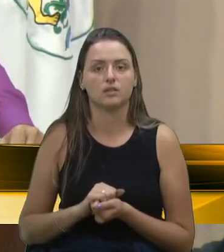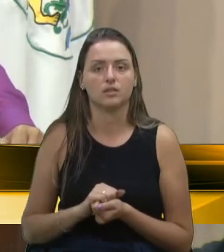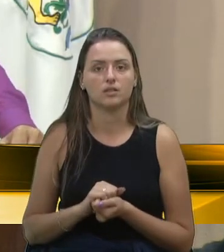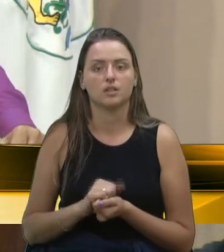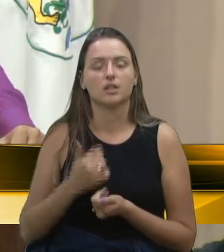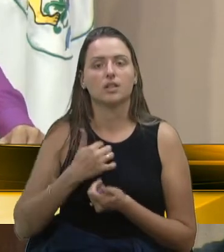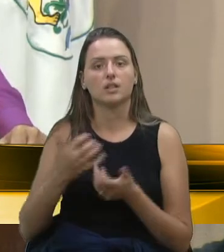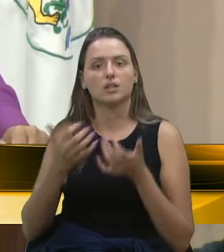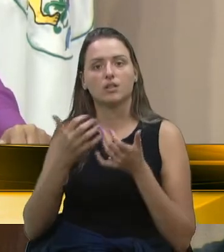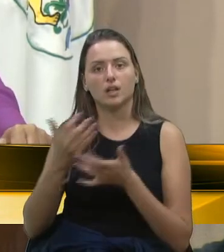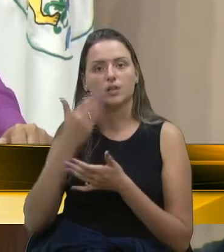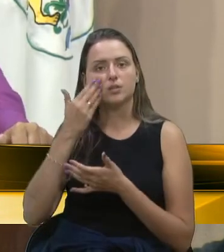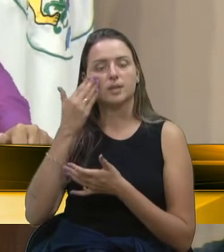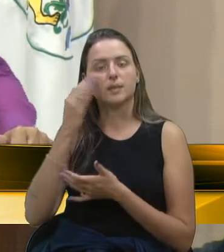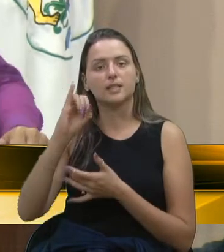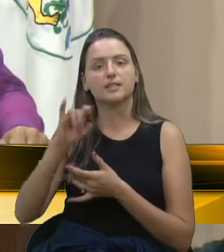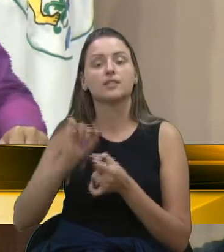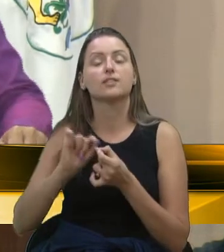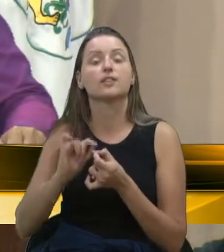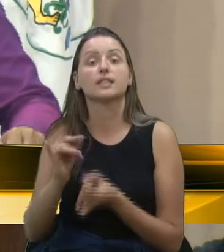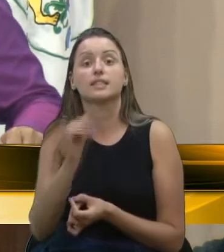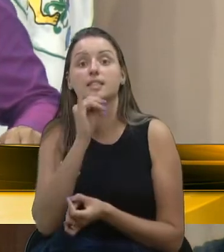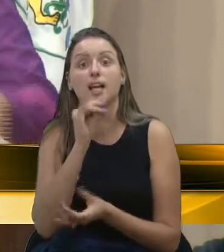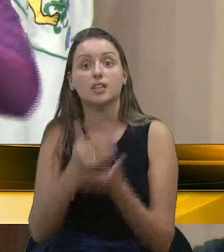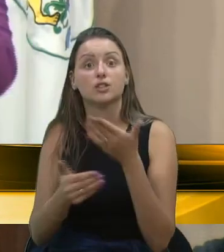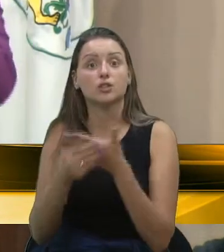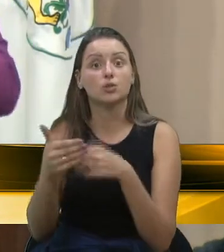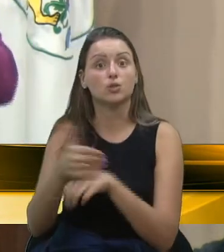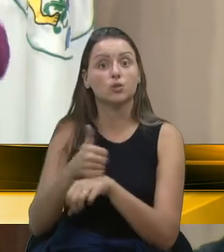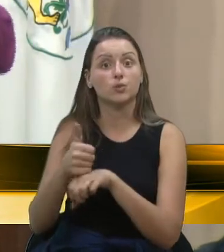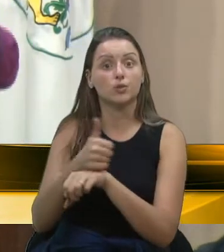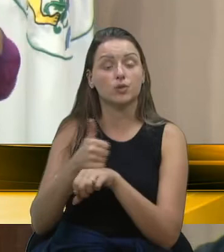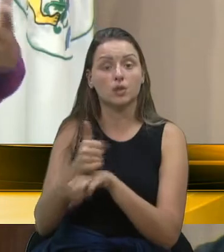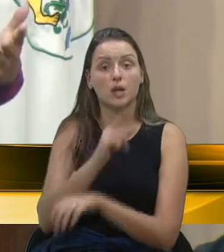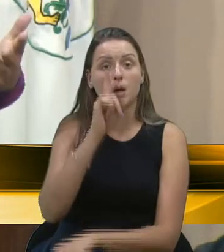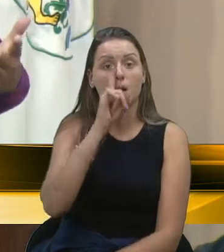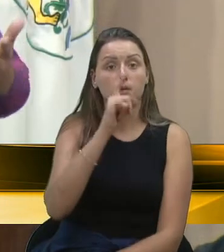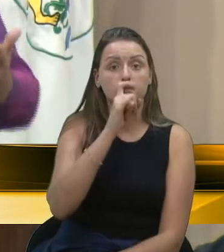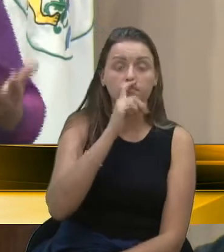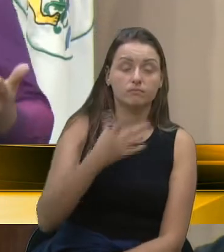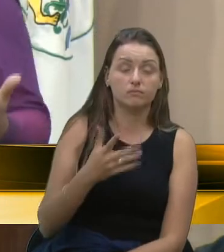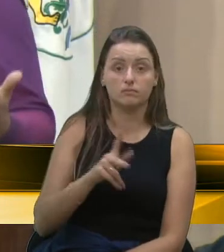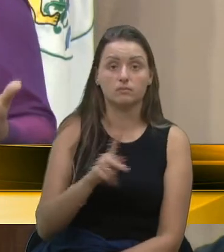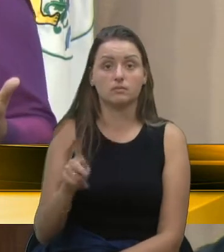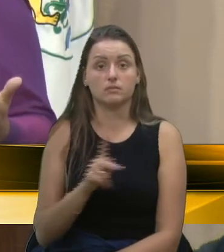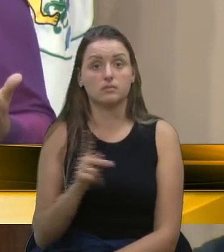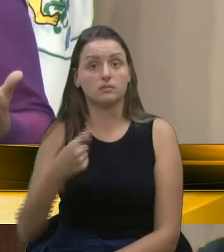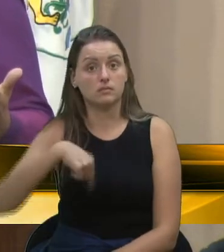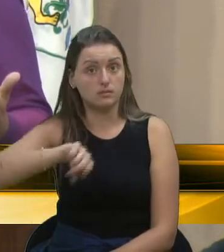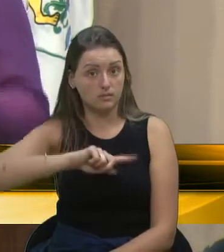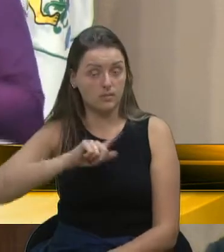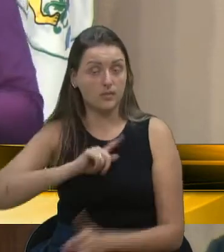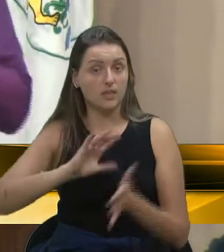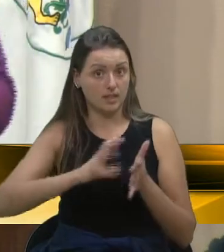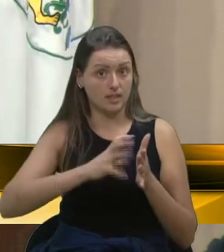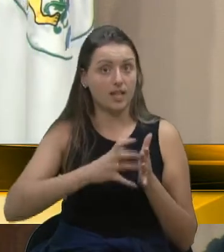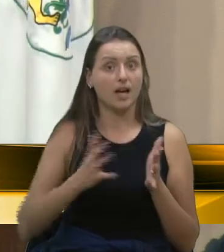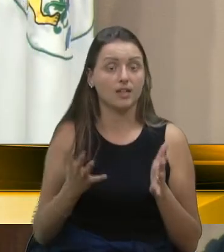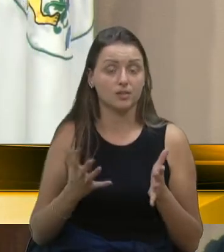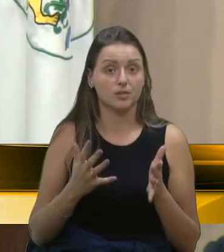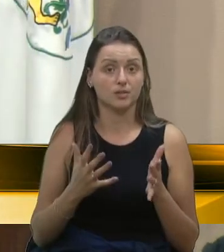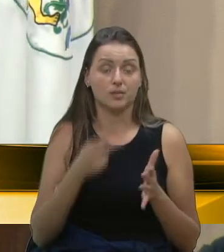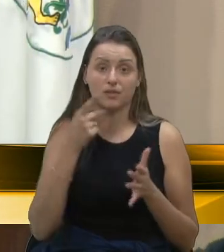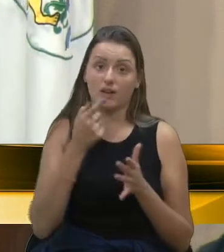foi feito uma testagem em massa dos profissionais, dos pais, porque aí nós teríamos dados efetivos para dizer que não